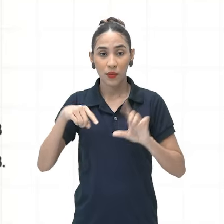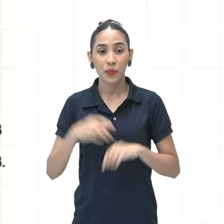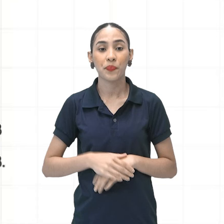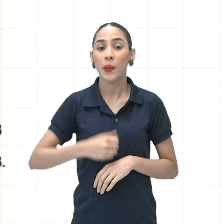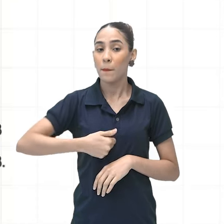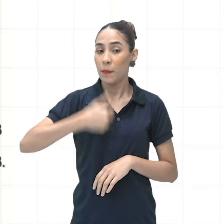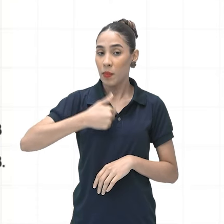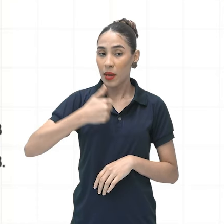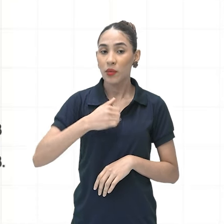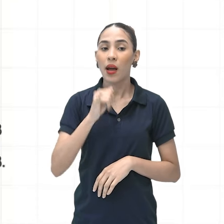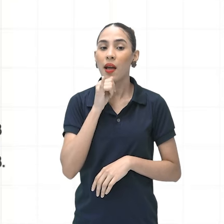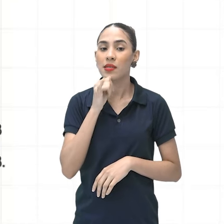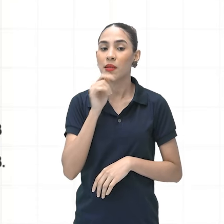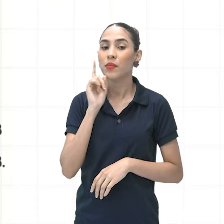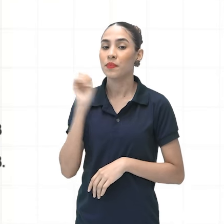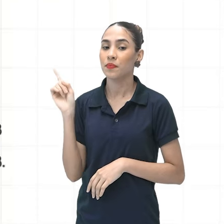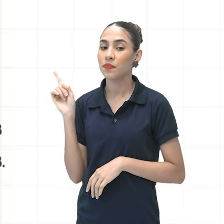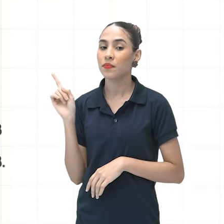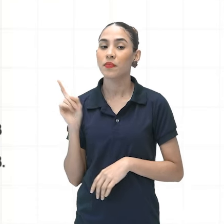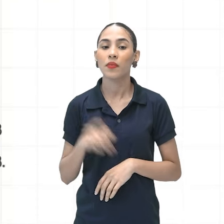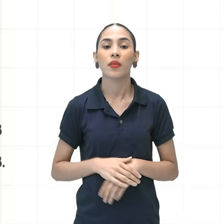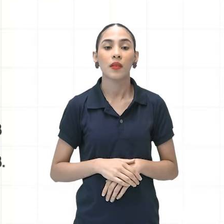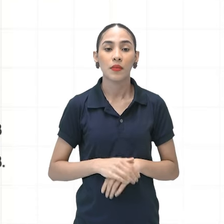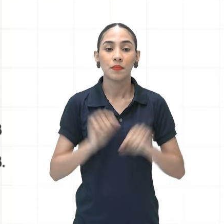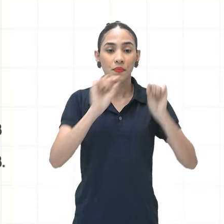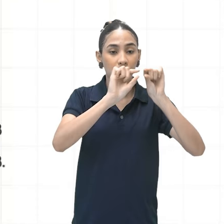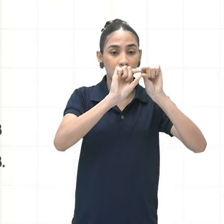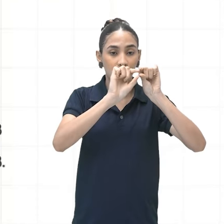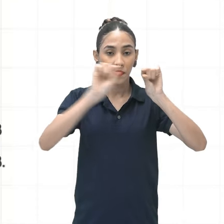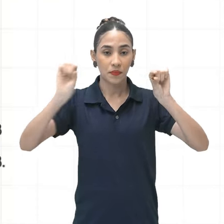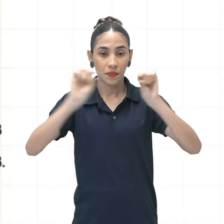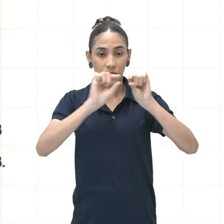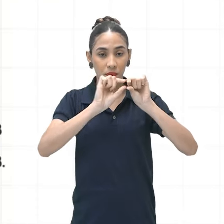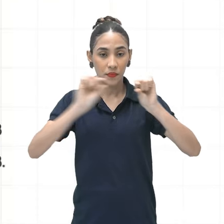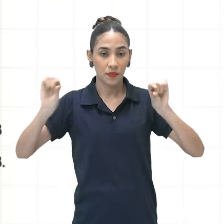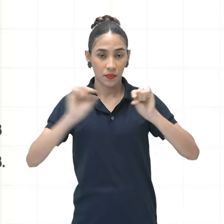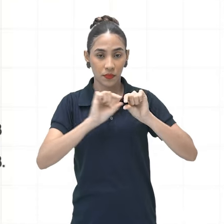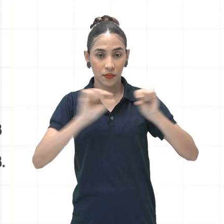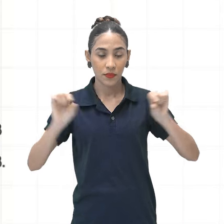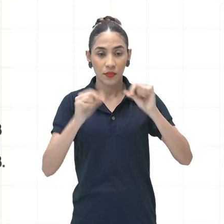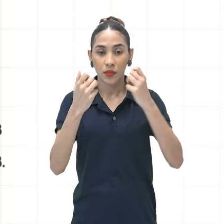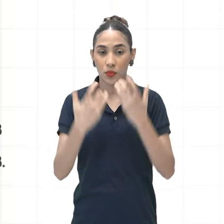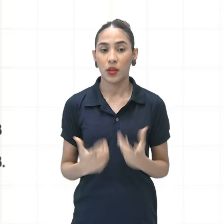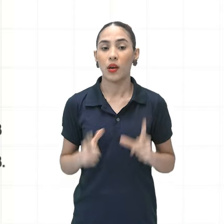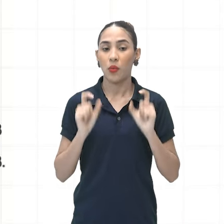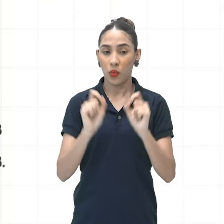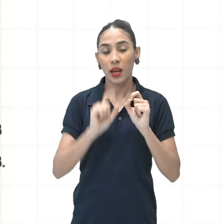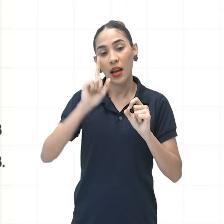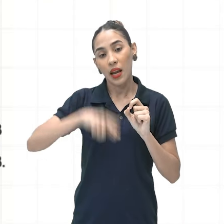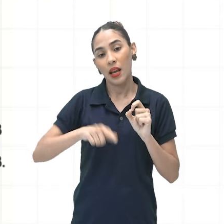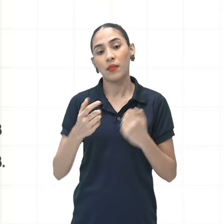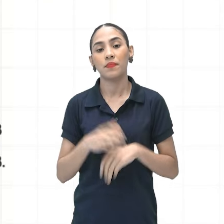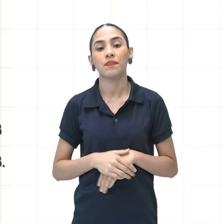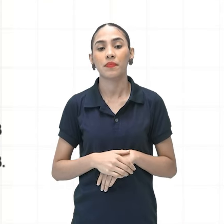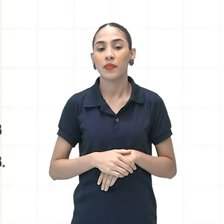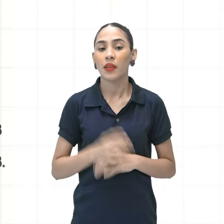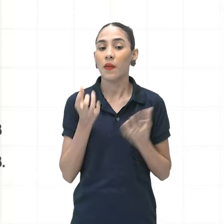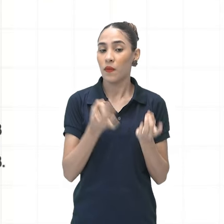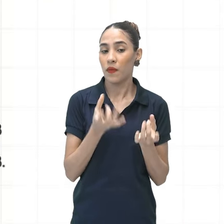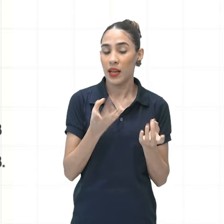exemplo mostra o gráfico de barras ou colunas. E ele diz aí que é um gráfico de vendas